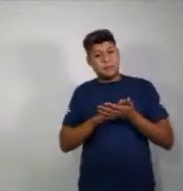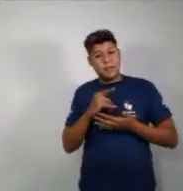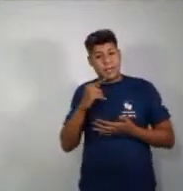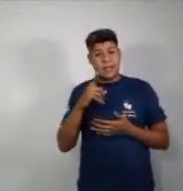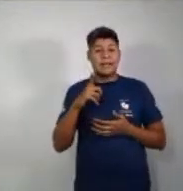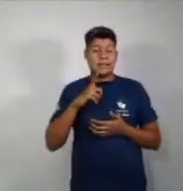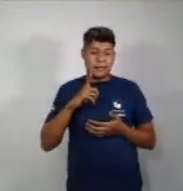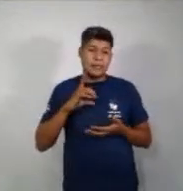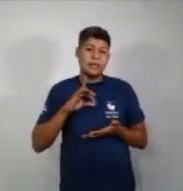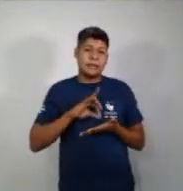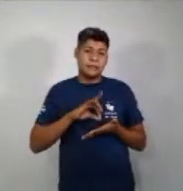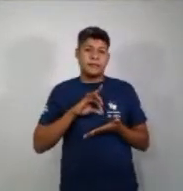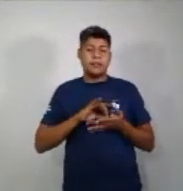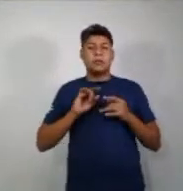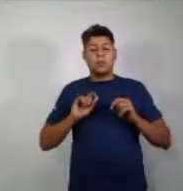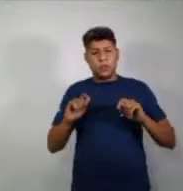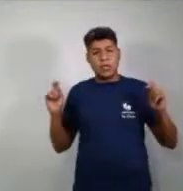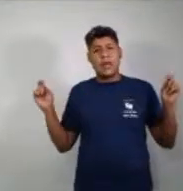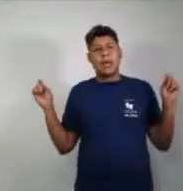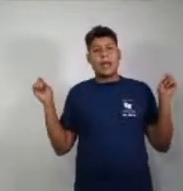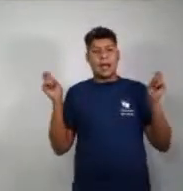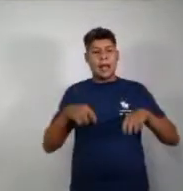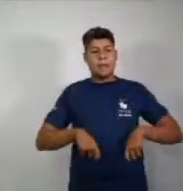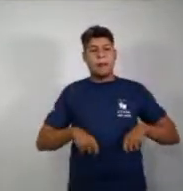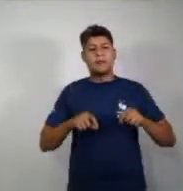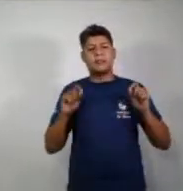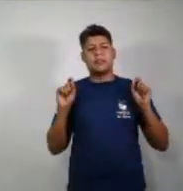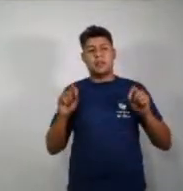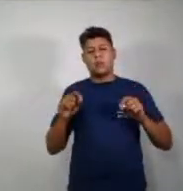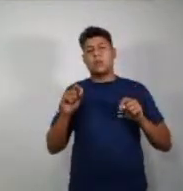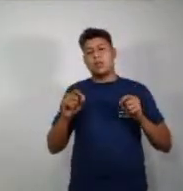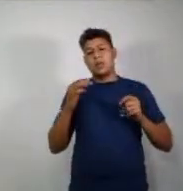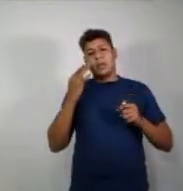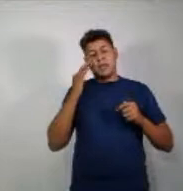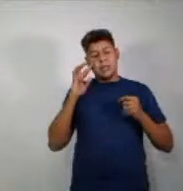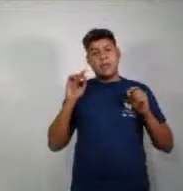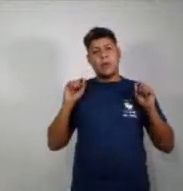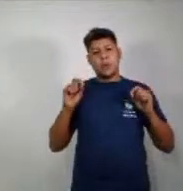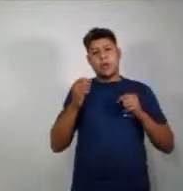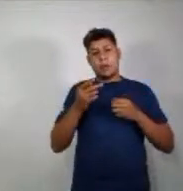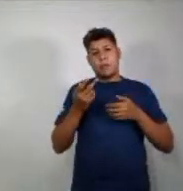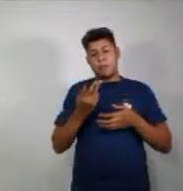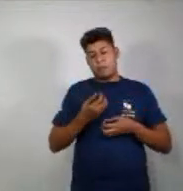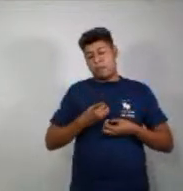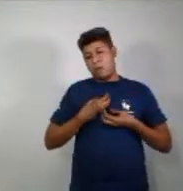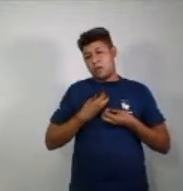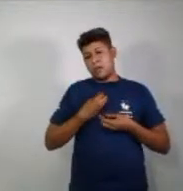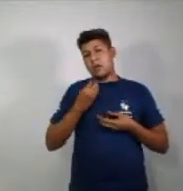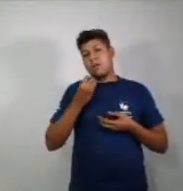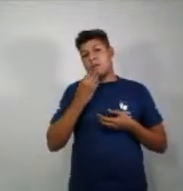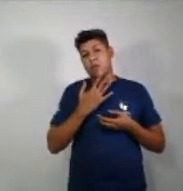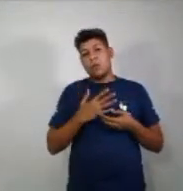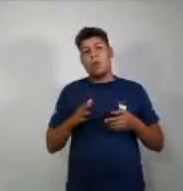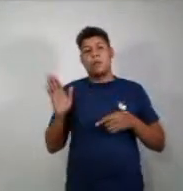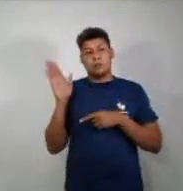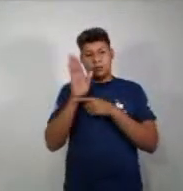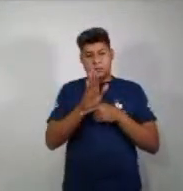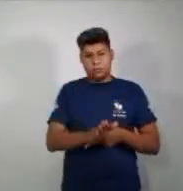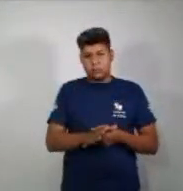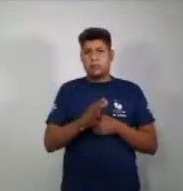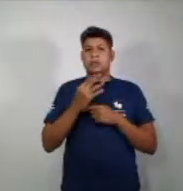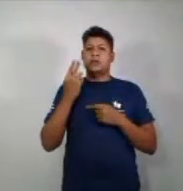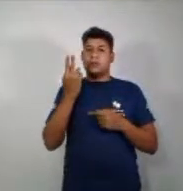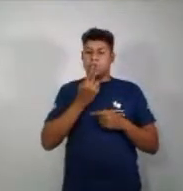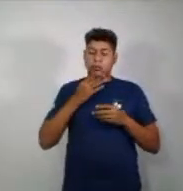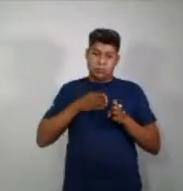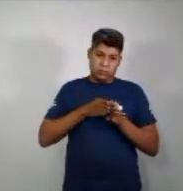de fato, uma capacidade de entender o que é boa poesia, e fazer uma super antologia que chama